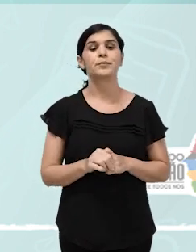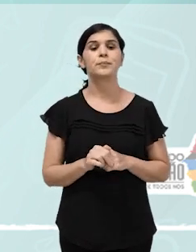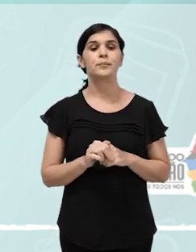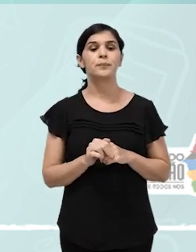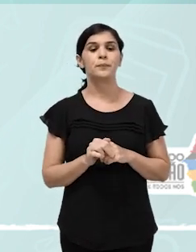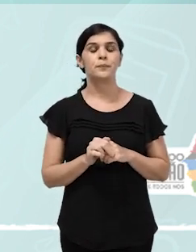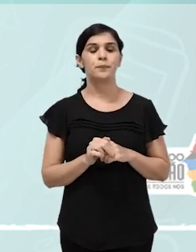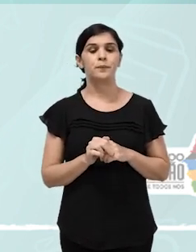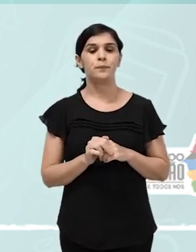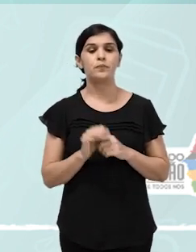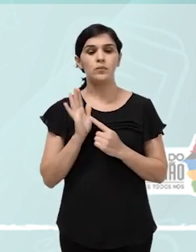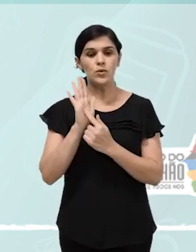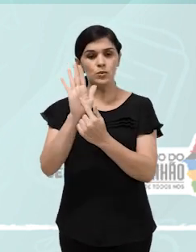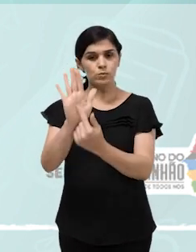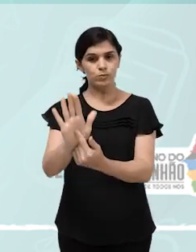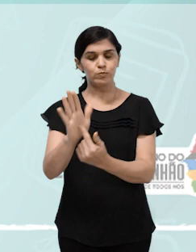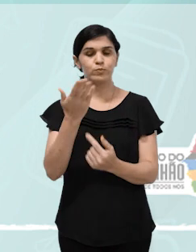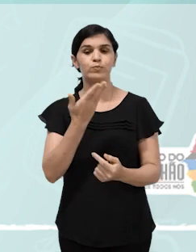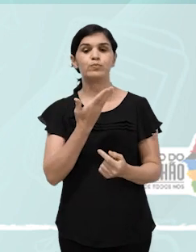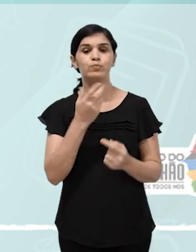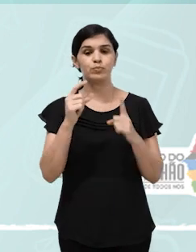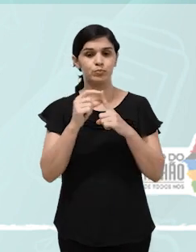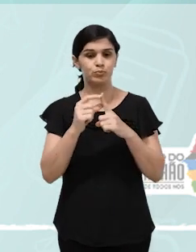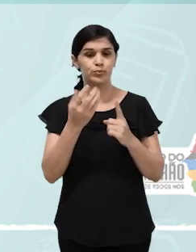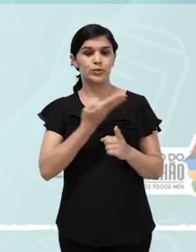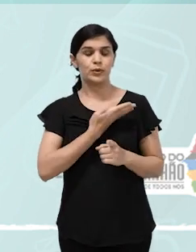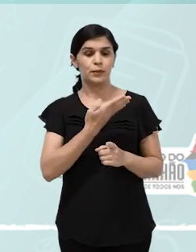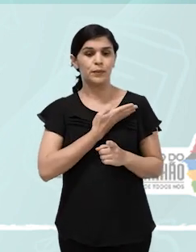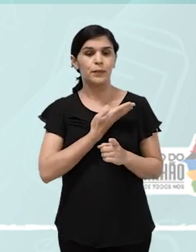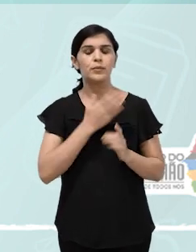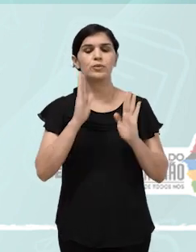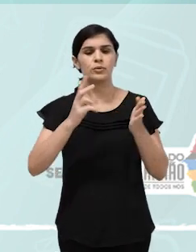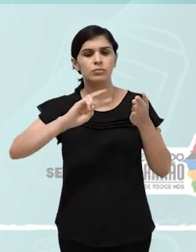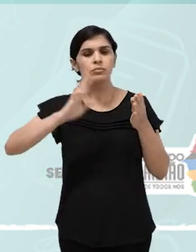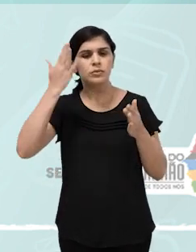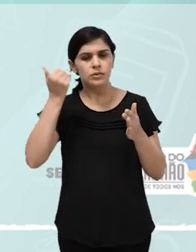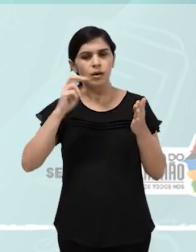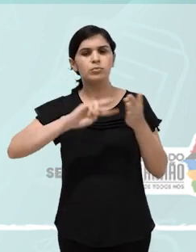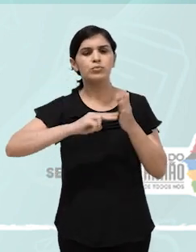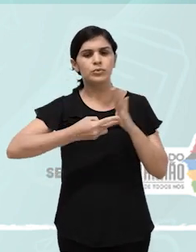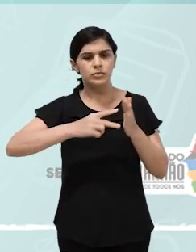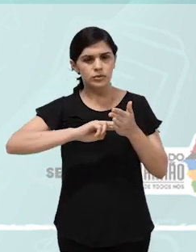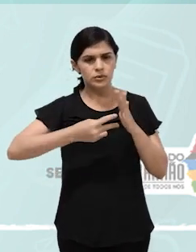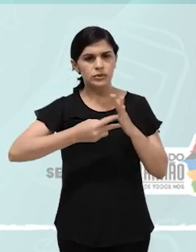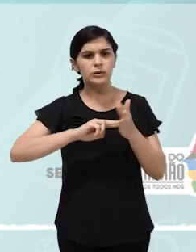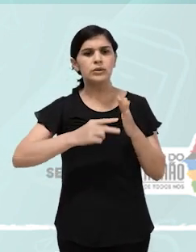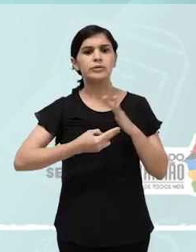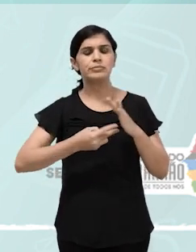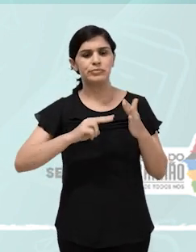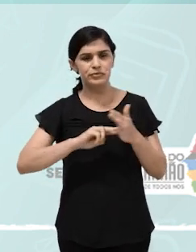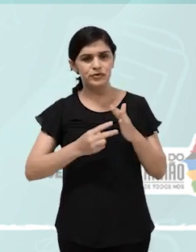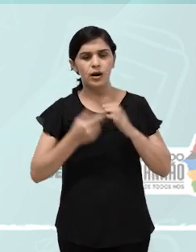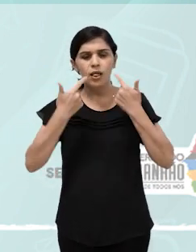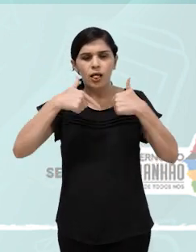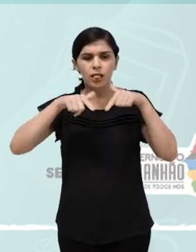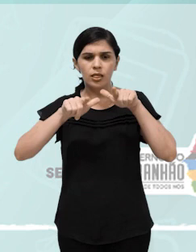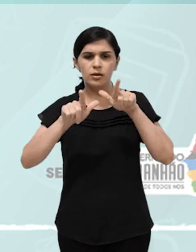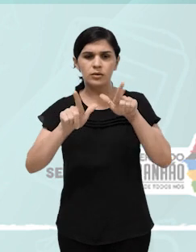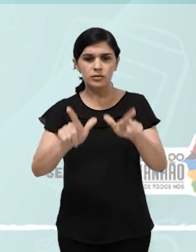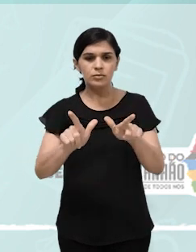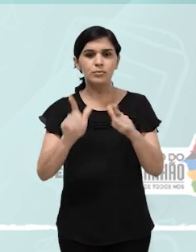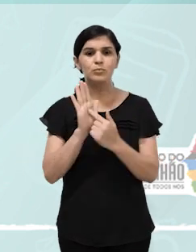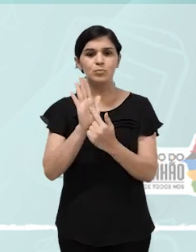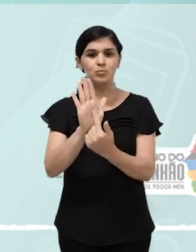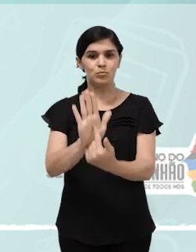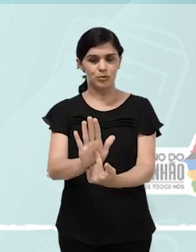Então, destacamos a palavra amigo, que todos conhecem o sentido com que esta forma linguística é usualmente